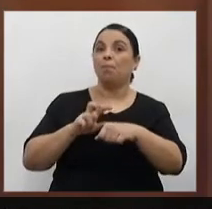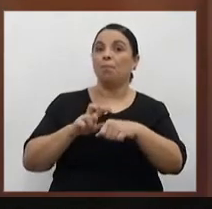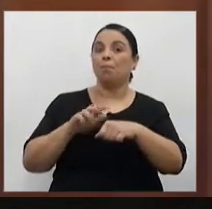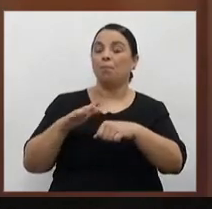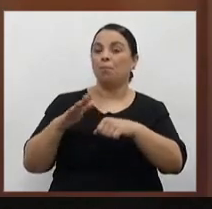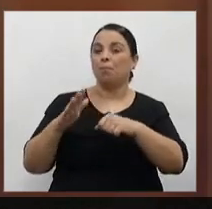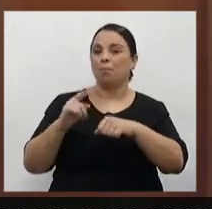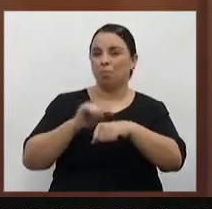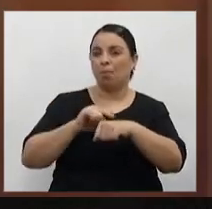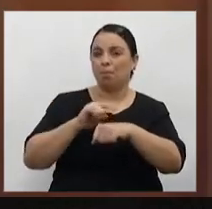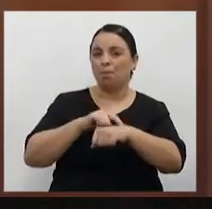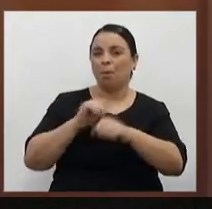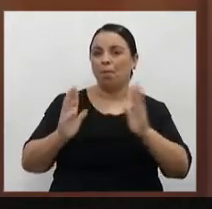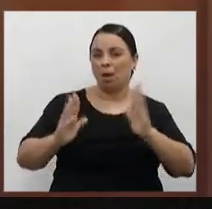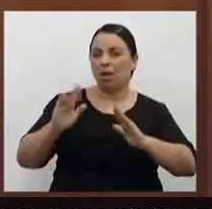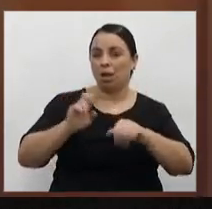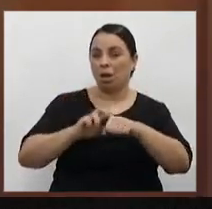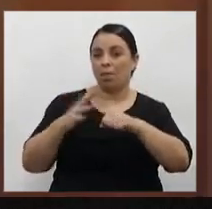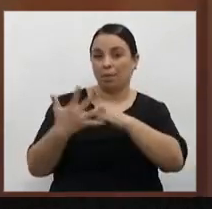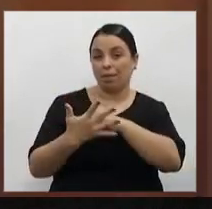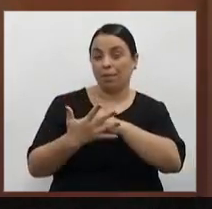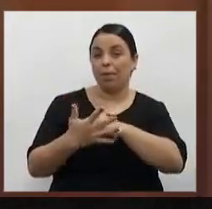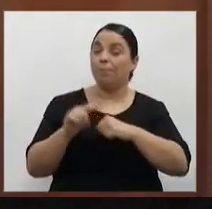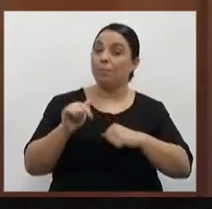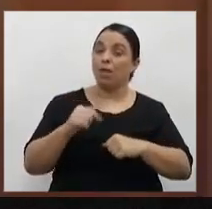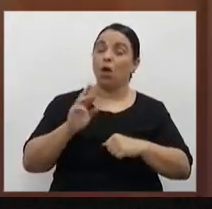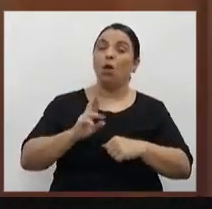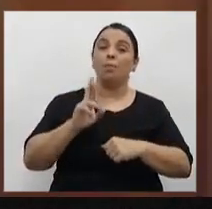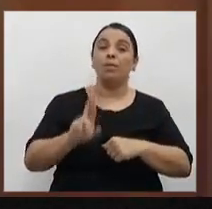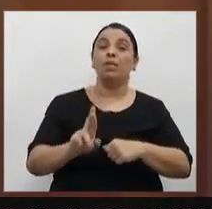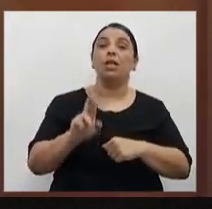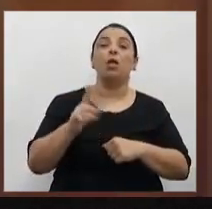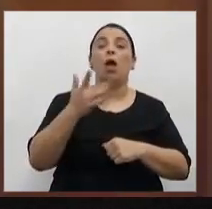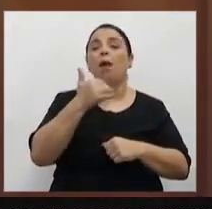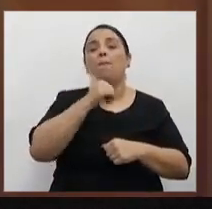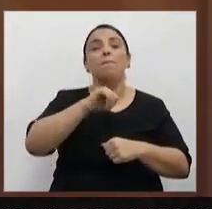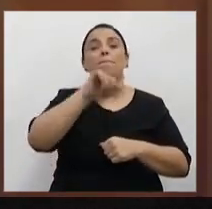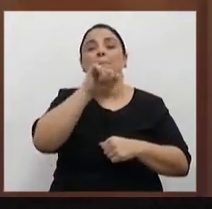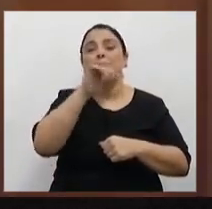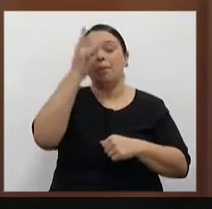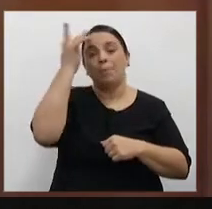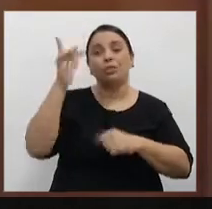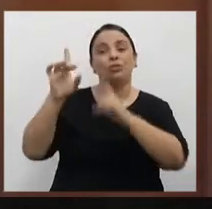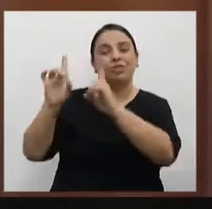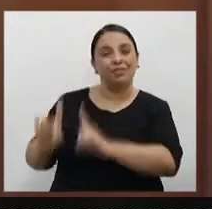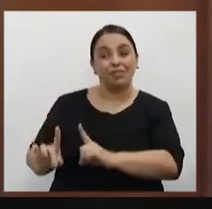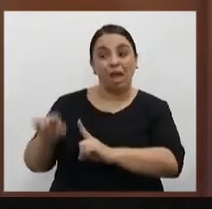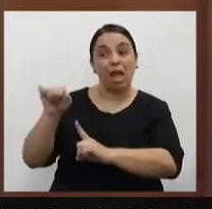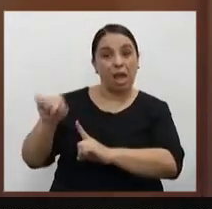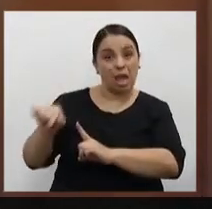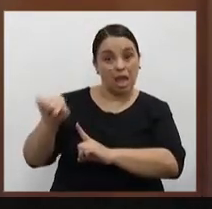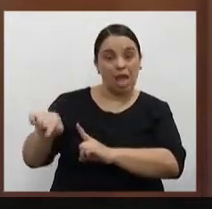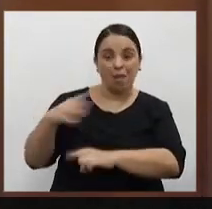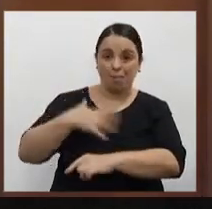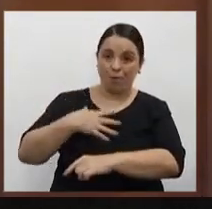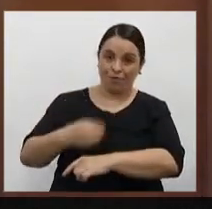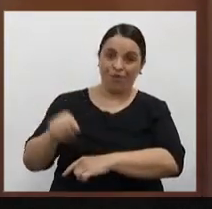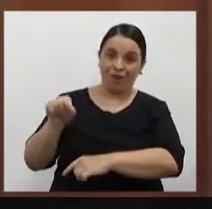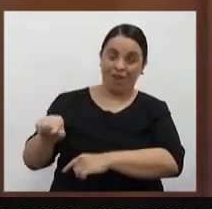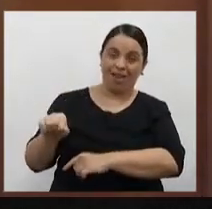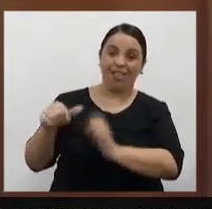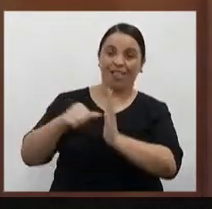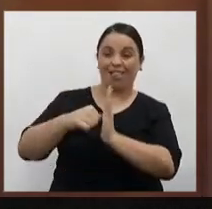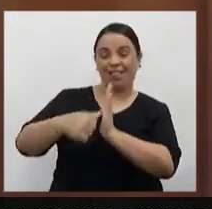Ele tem síndrome de Down, ele tem 33 anos, no mercado de trabalho, e ele está há um ano, praticamente,